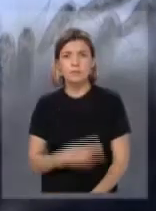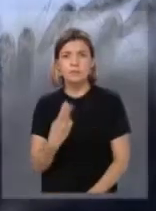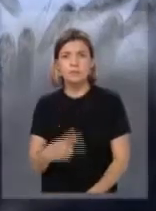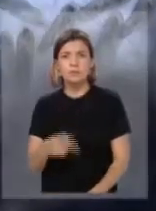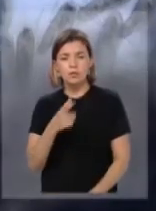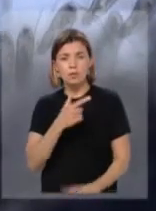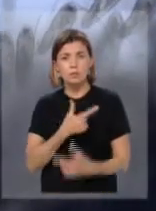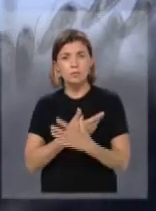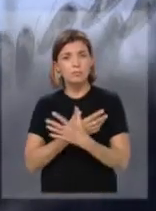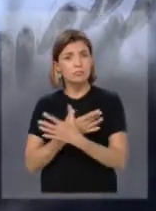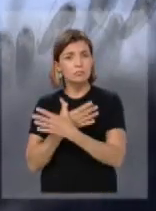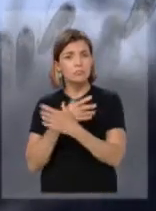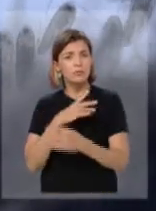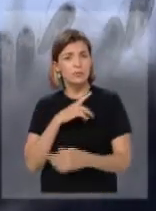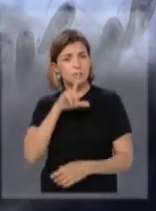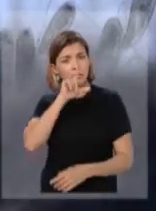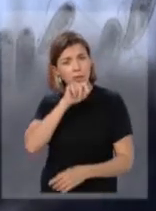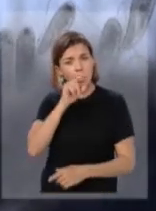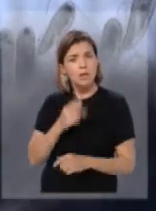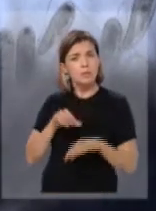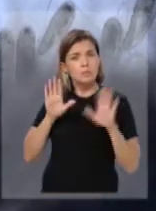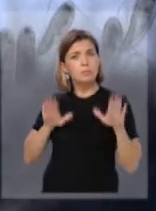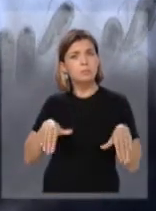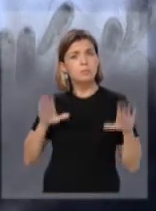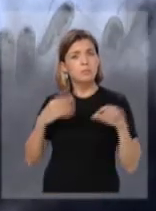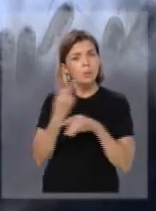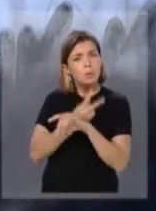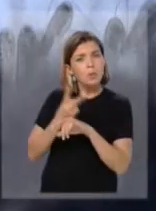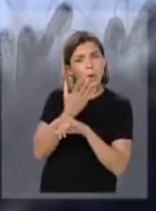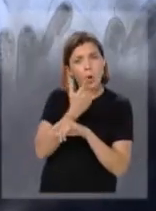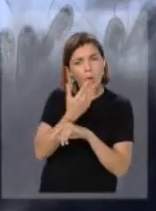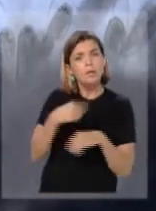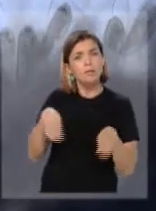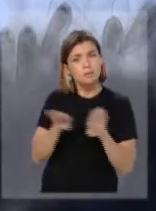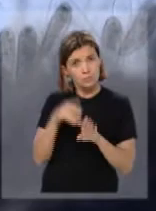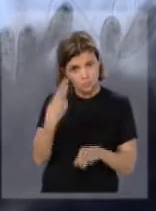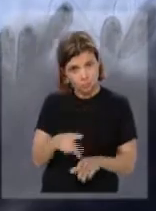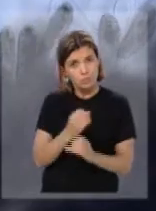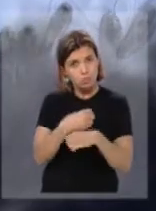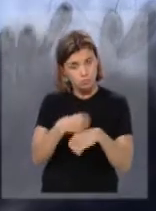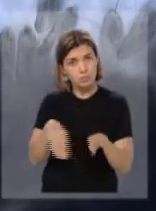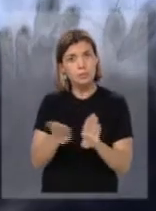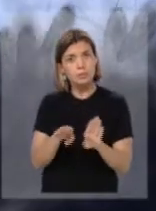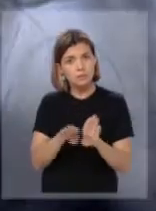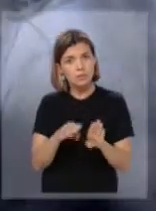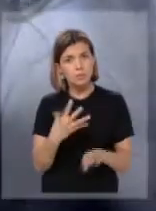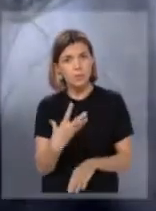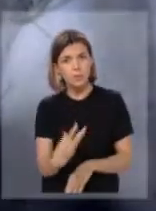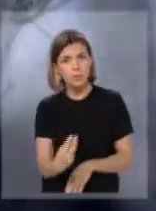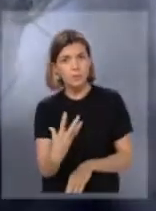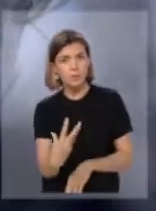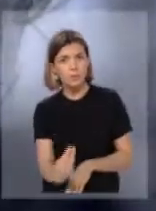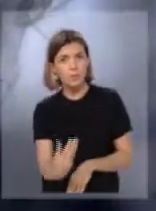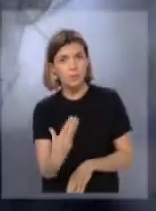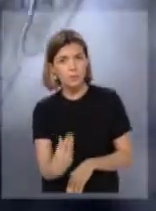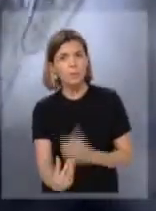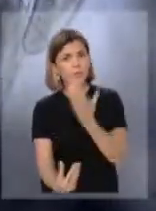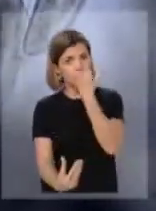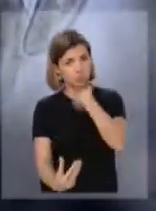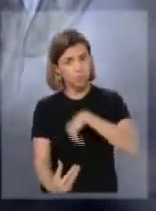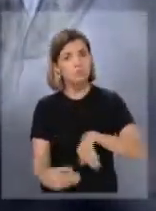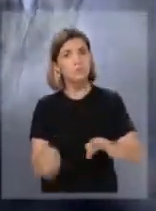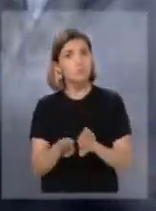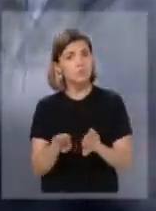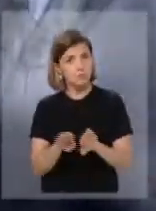Assim como as aves voam em busca de alimento, os paramécios, protozoários unicelulares, usam o batimento dos minúsculos